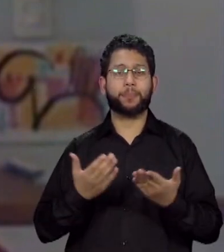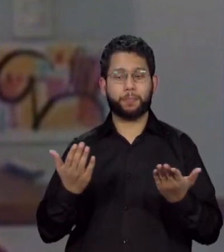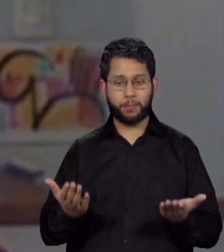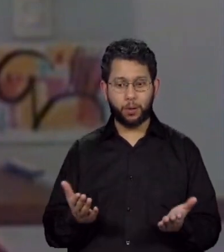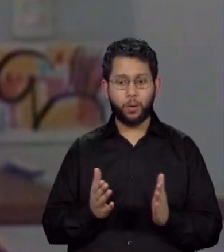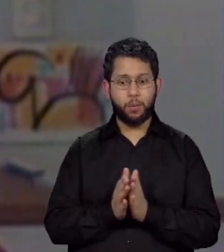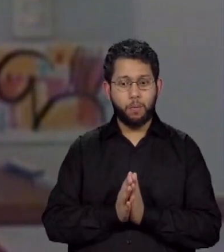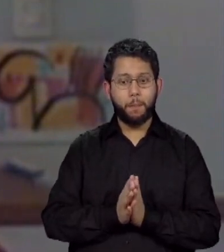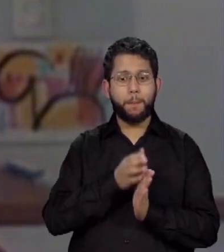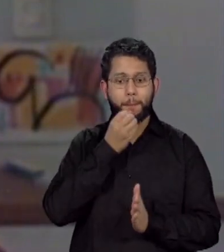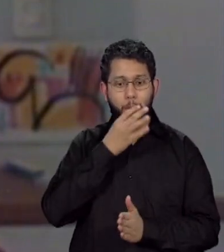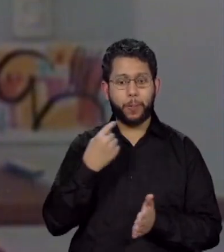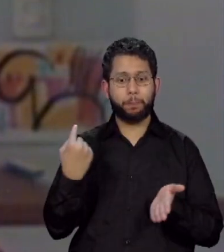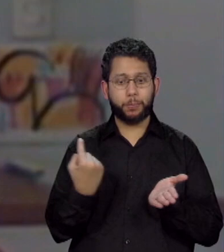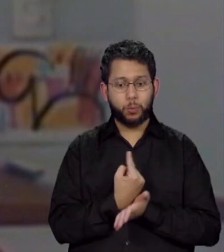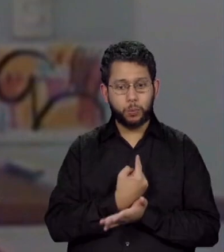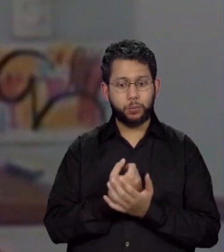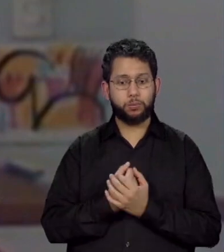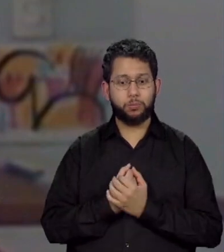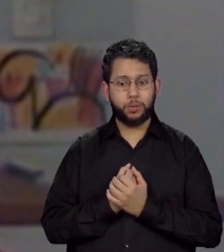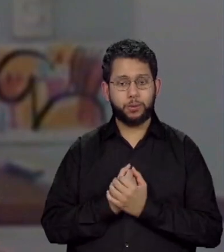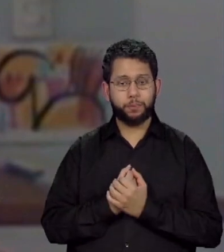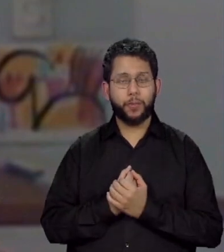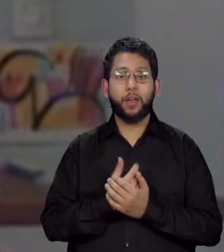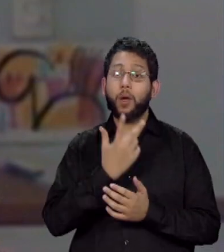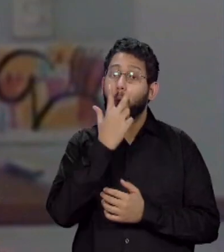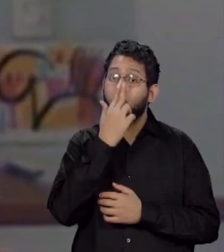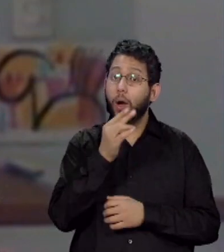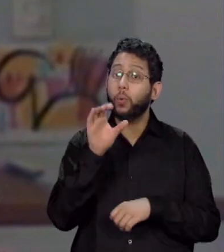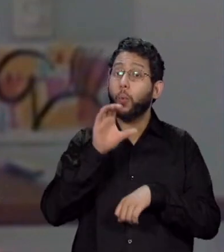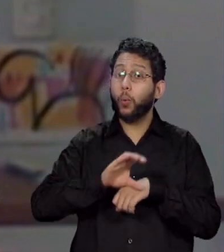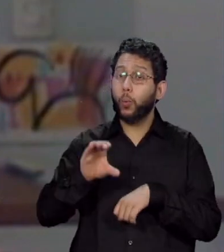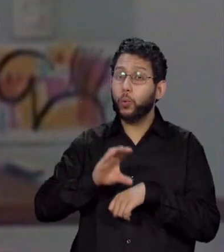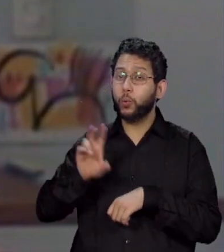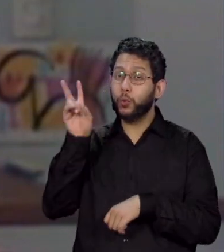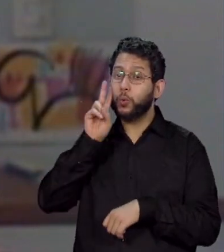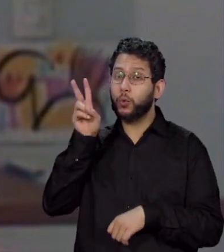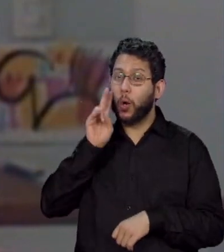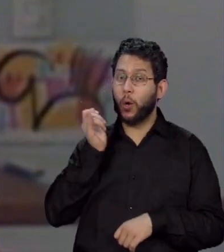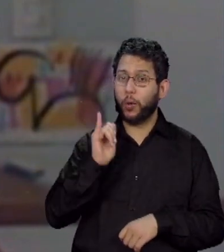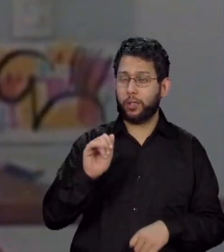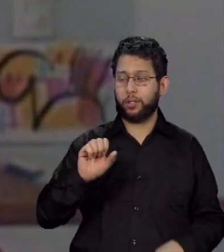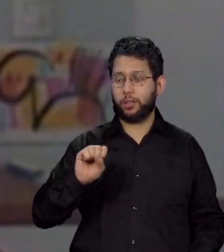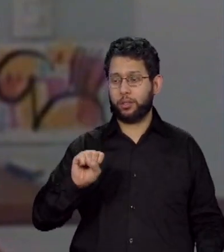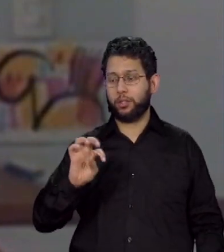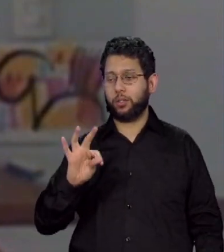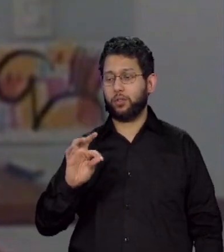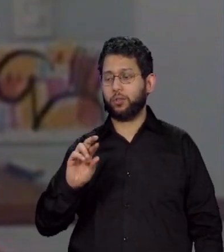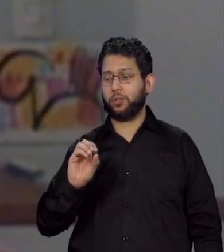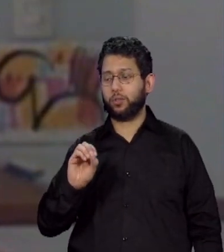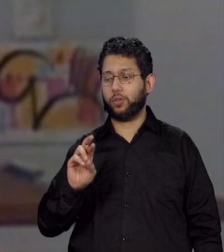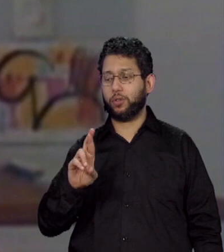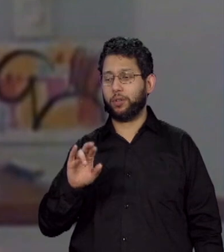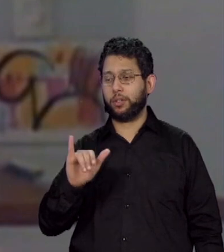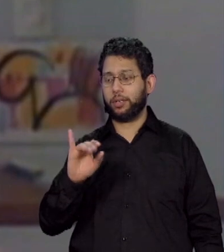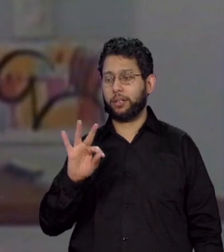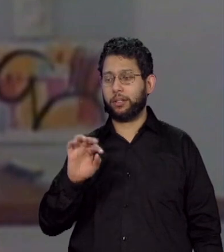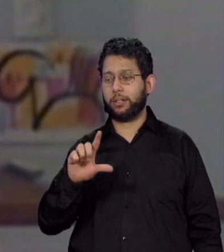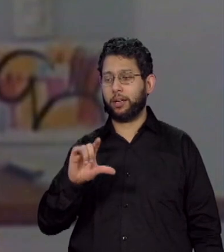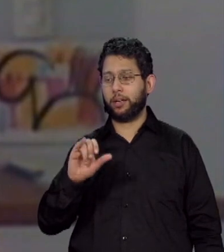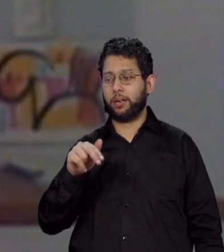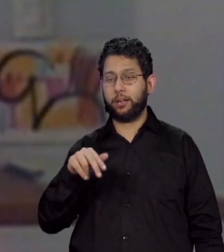Evelyn, eu acho que os cursos de narrativa, de storytelling, eles te passam